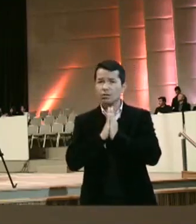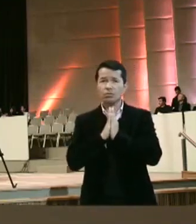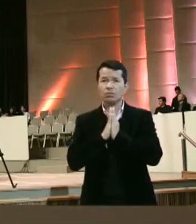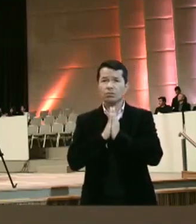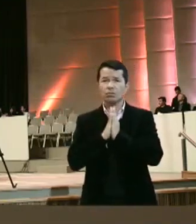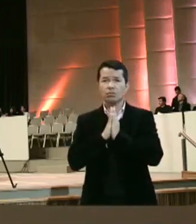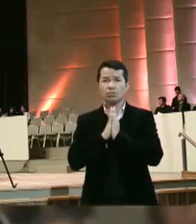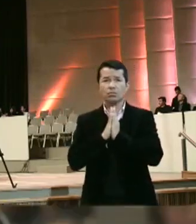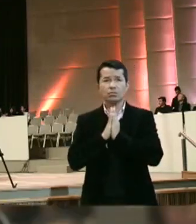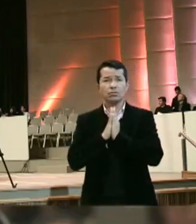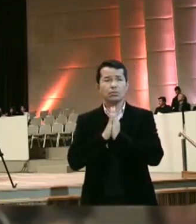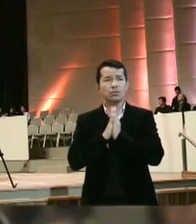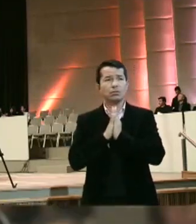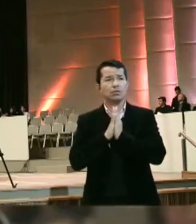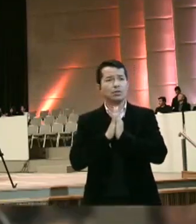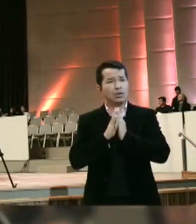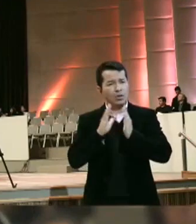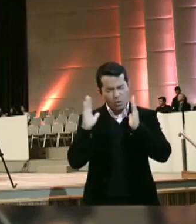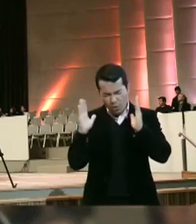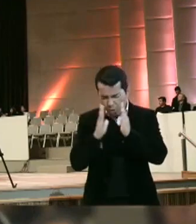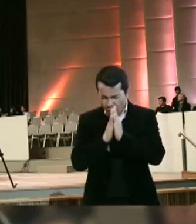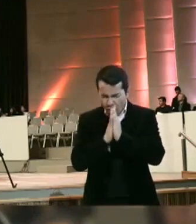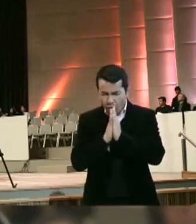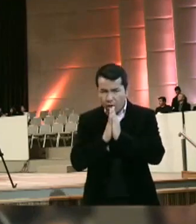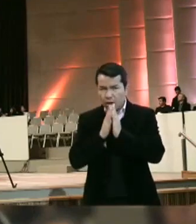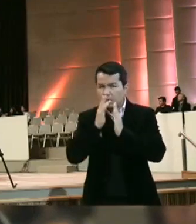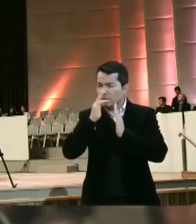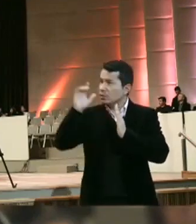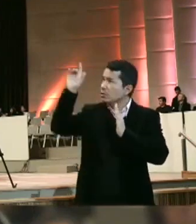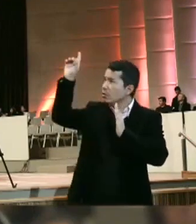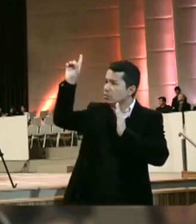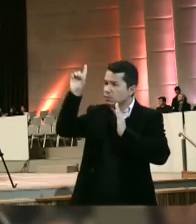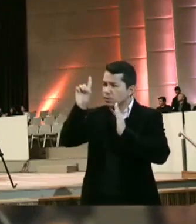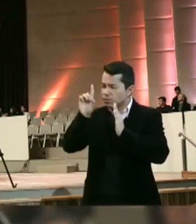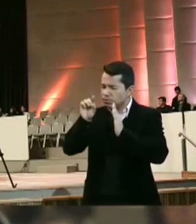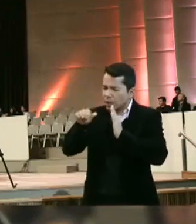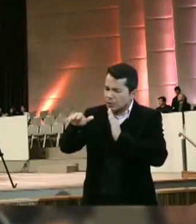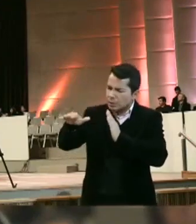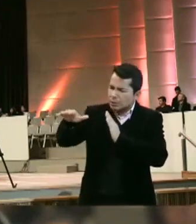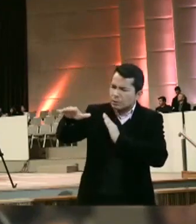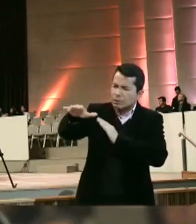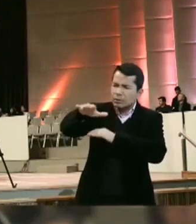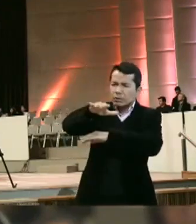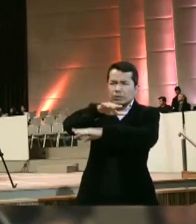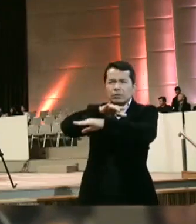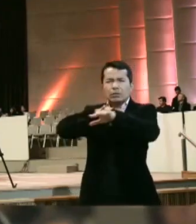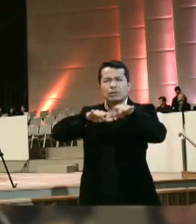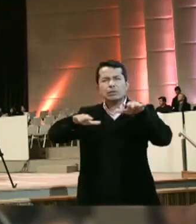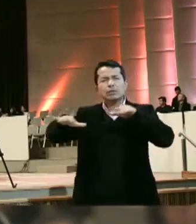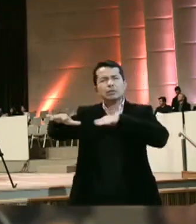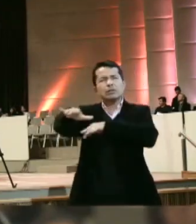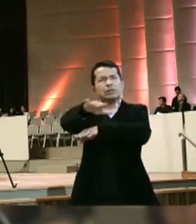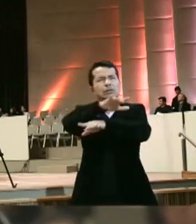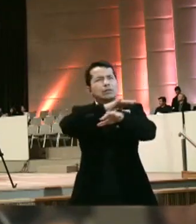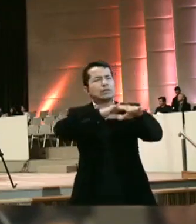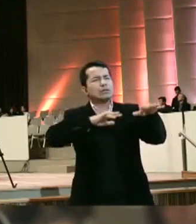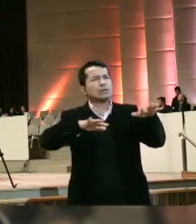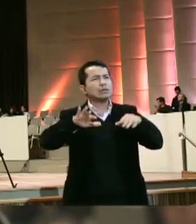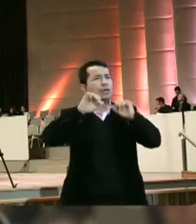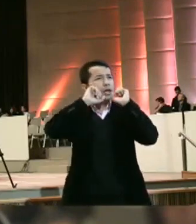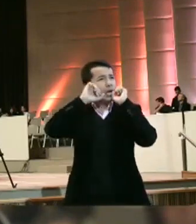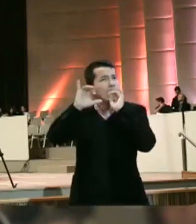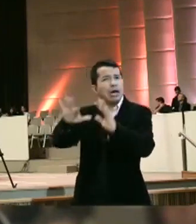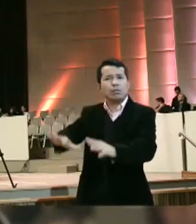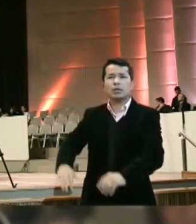E Deus começa a se movimentar. E na semana seguinte, se eles continuam aí naquela casa para